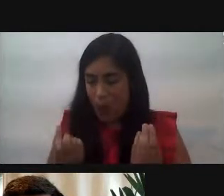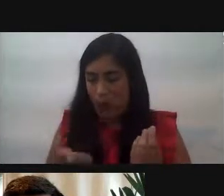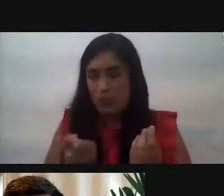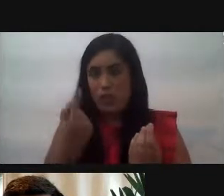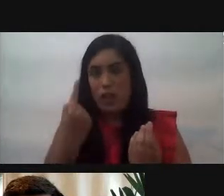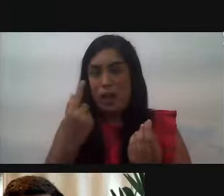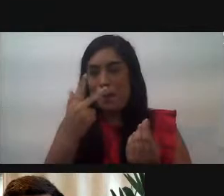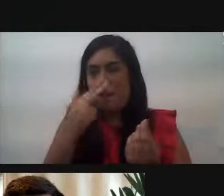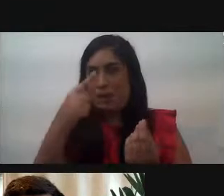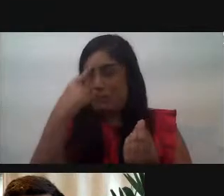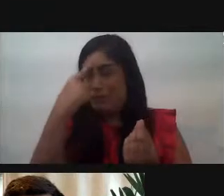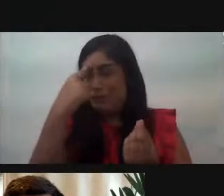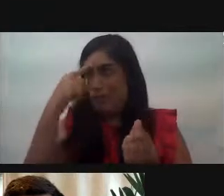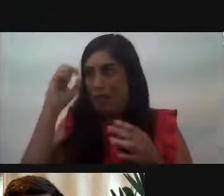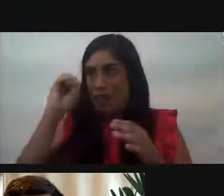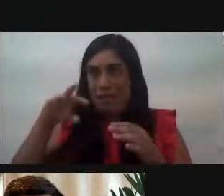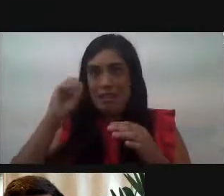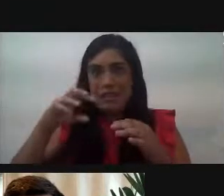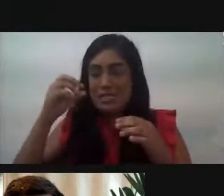nós queremos